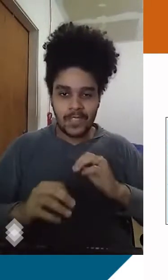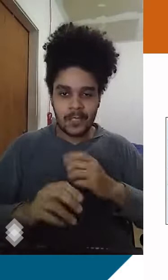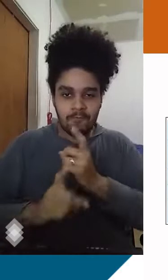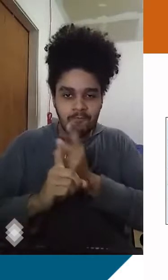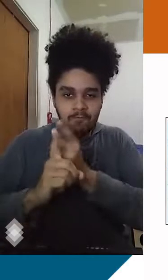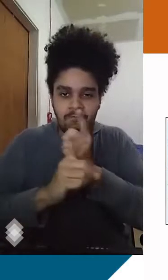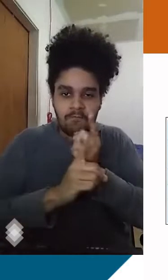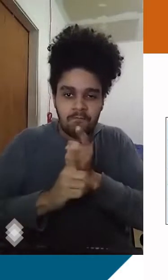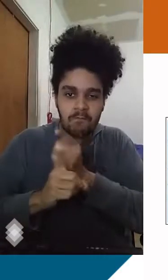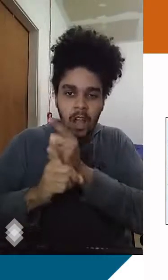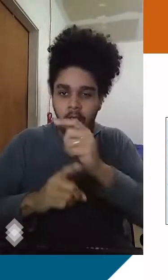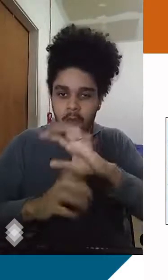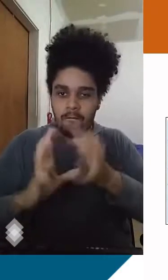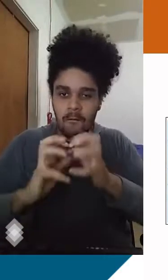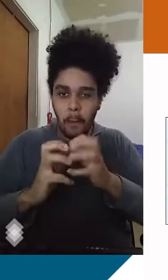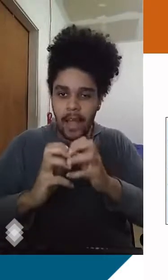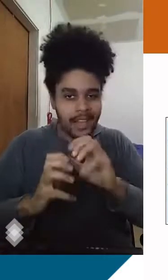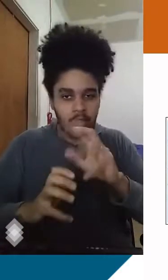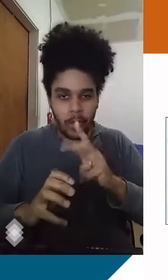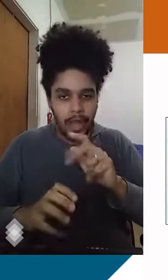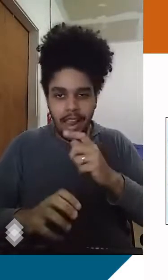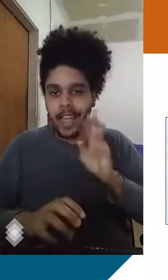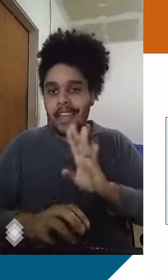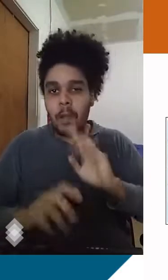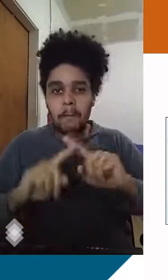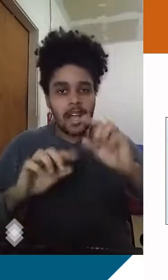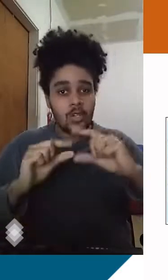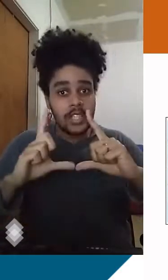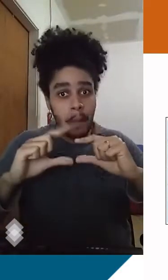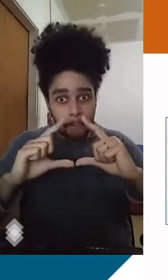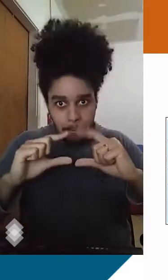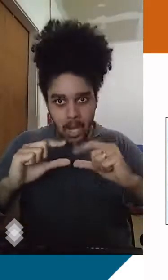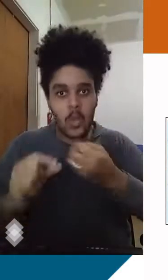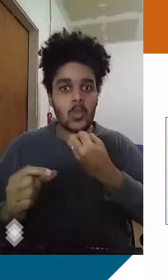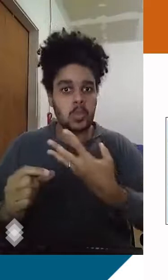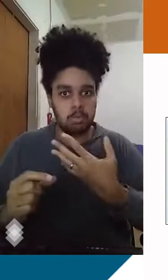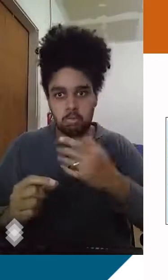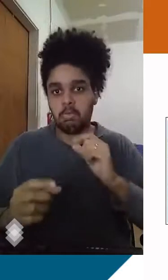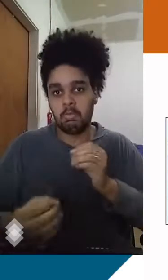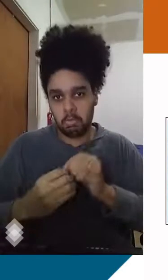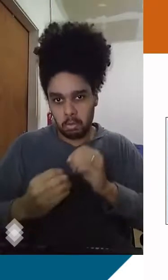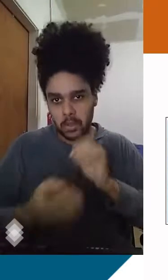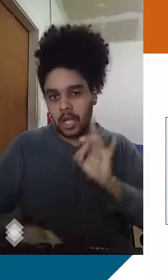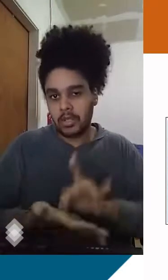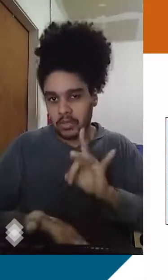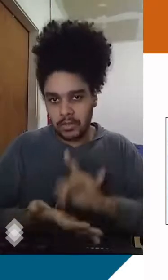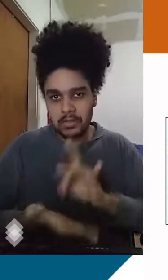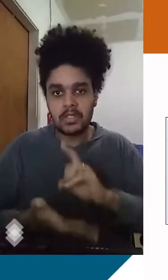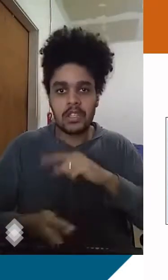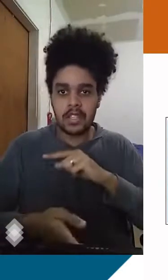mais precisa. Então, o formato não está legal, mas o tamanho corresponde de uma maneira muito